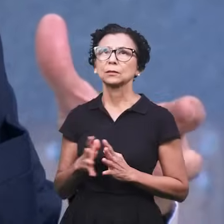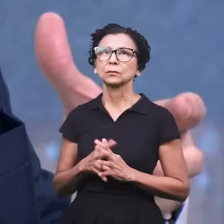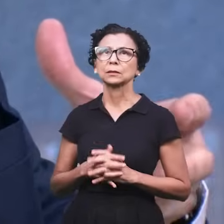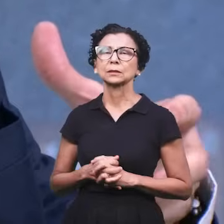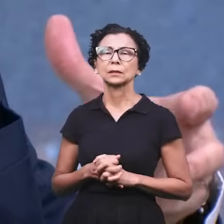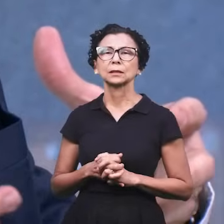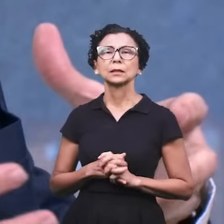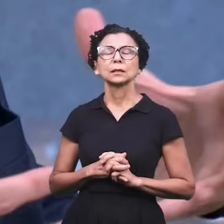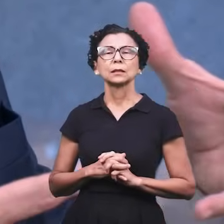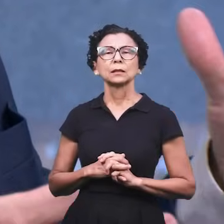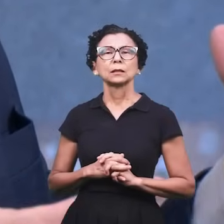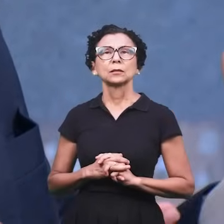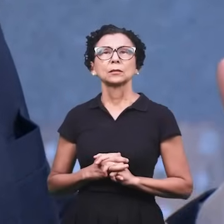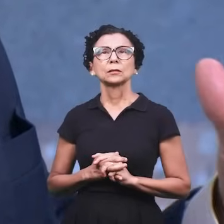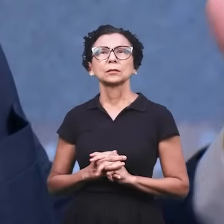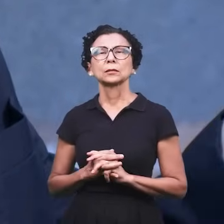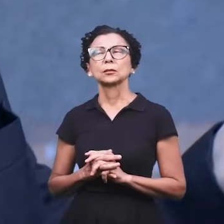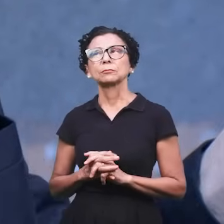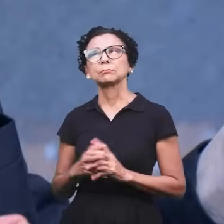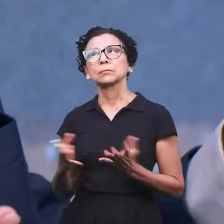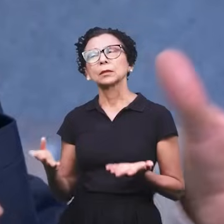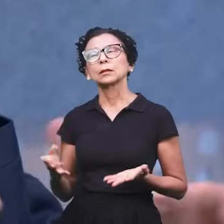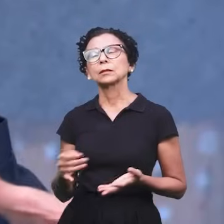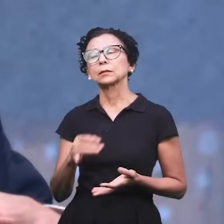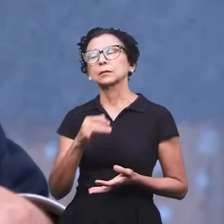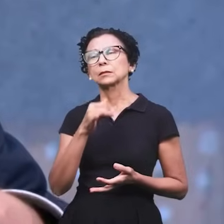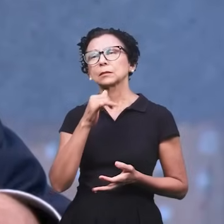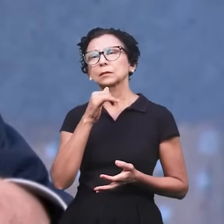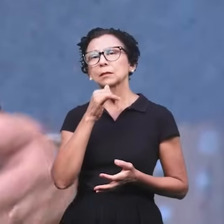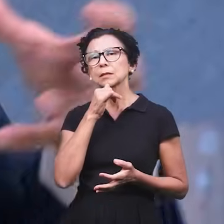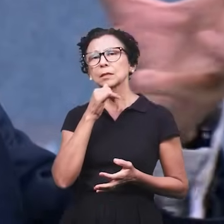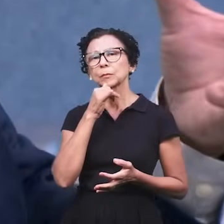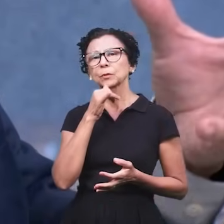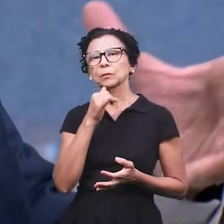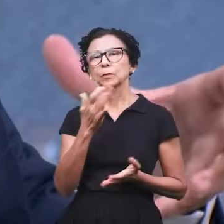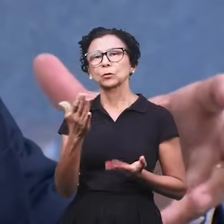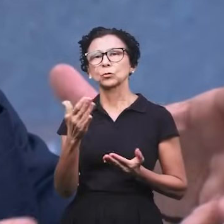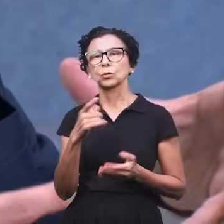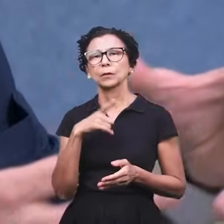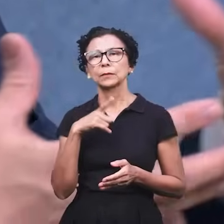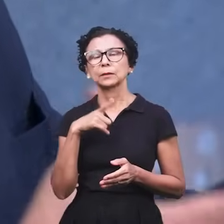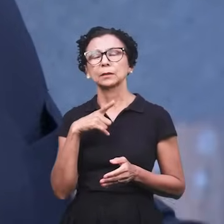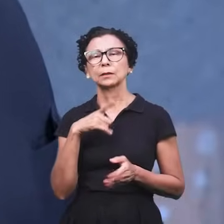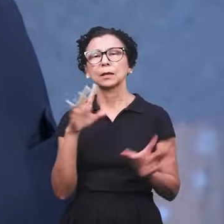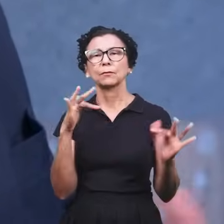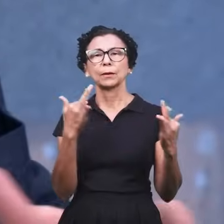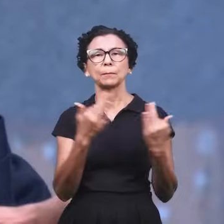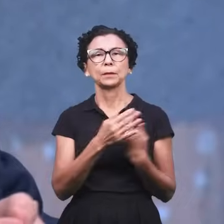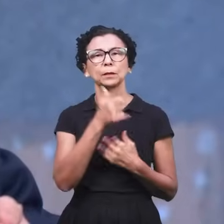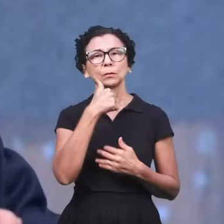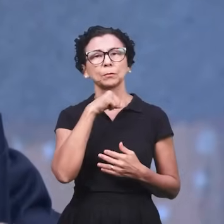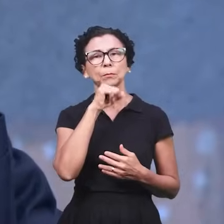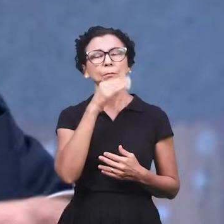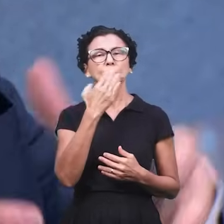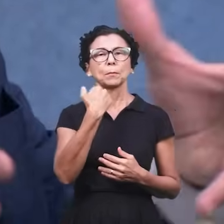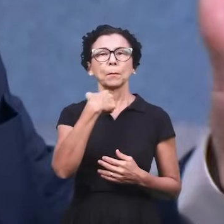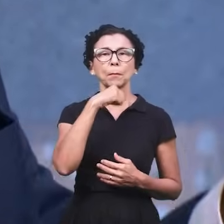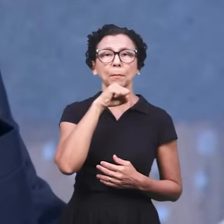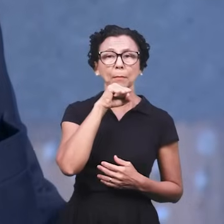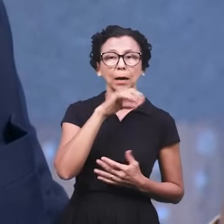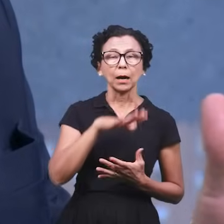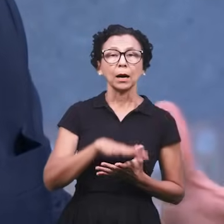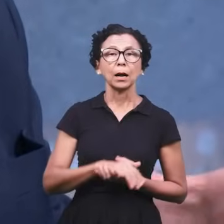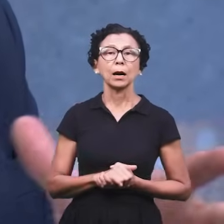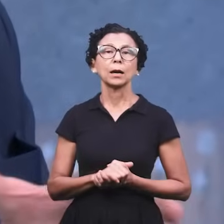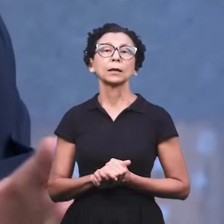ajudar, como um familiar, no caso dos jovens, pai, a mãe, o pastor na igreja, uma